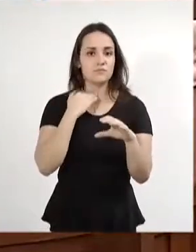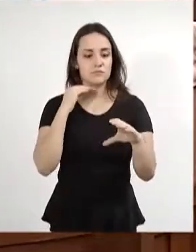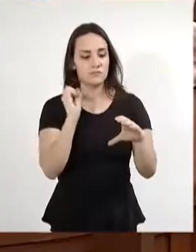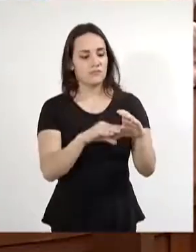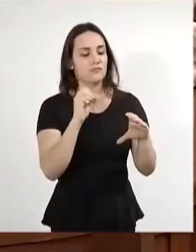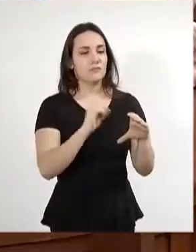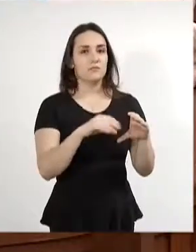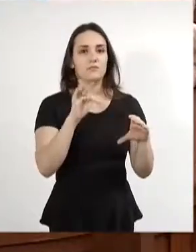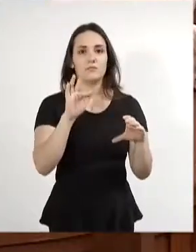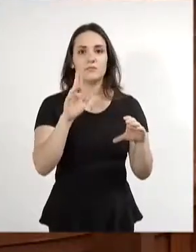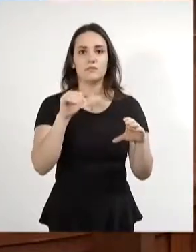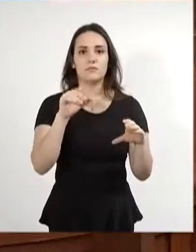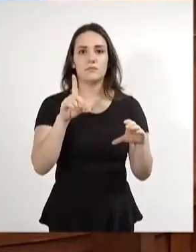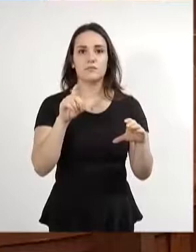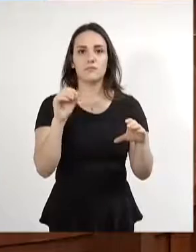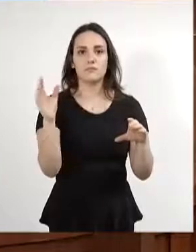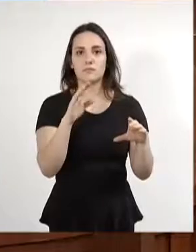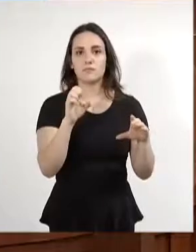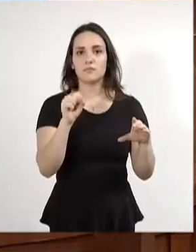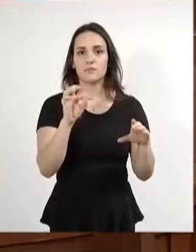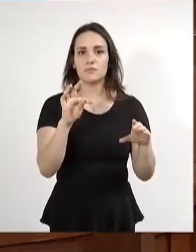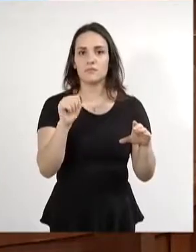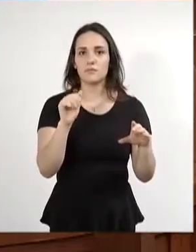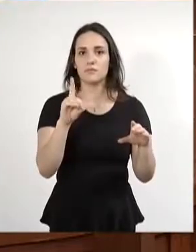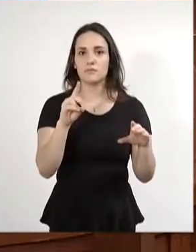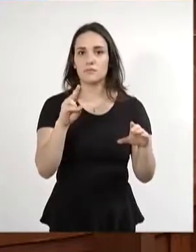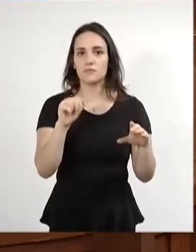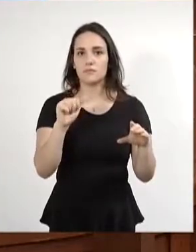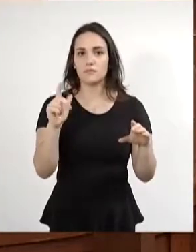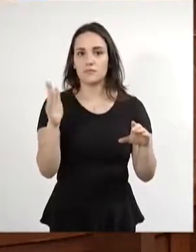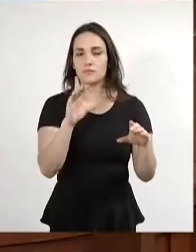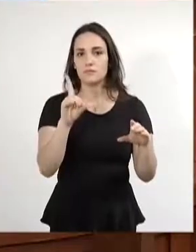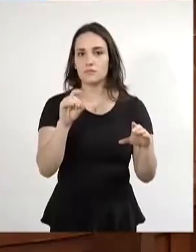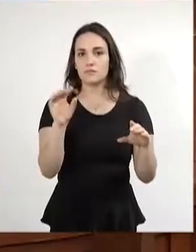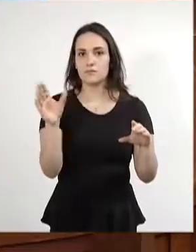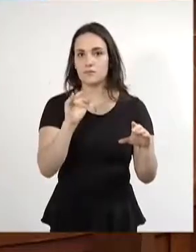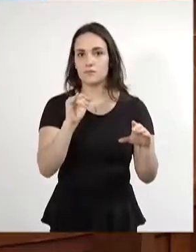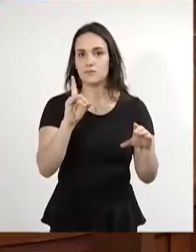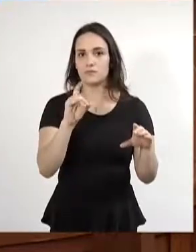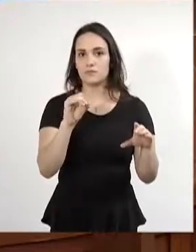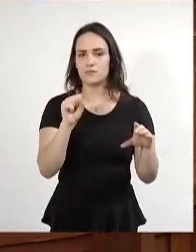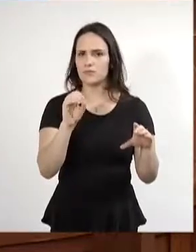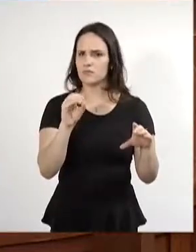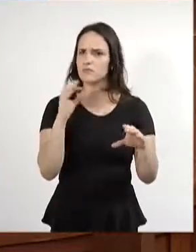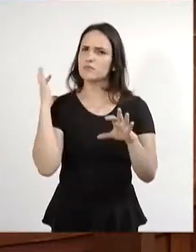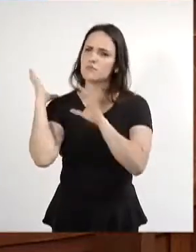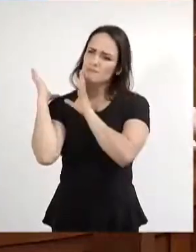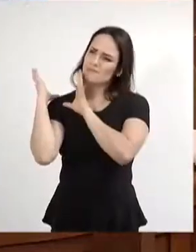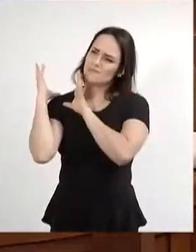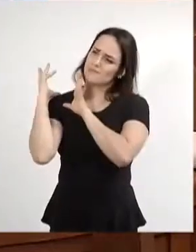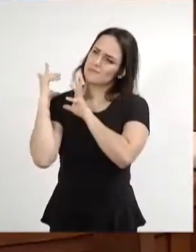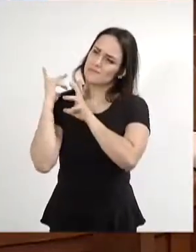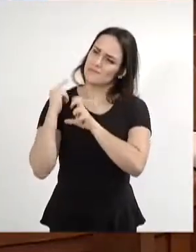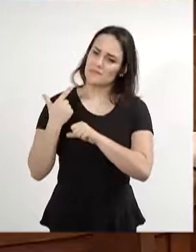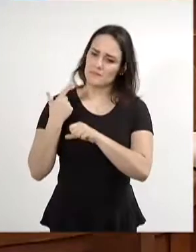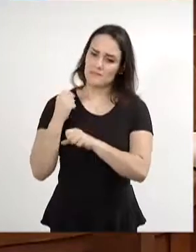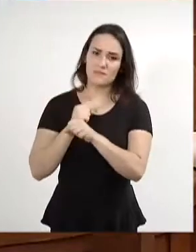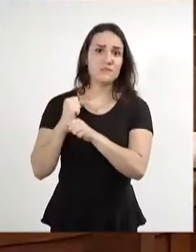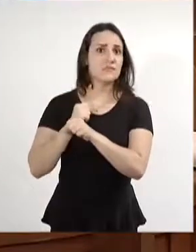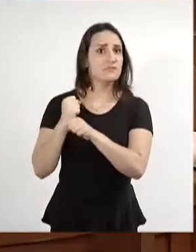Idoso. Uma luta de mais de 20 anos, onde o